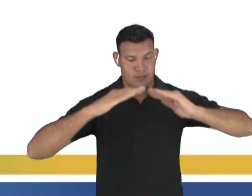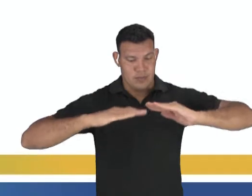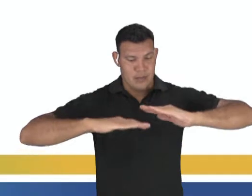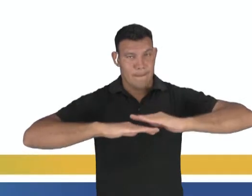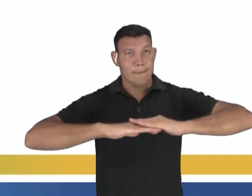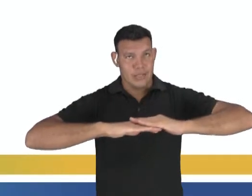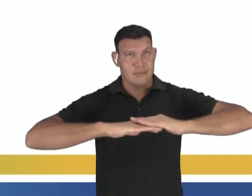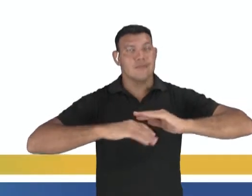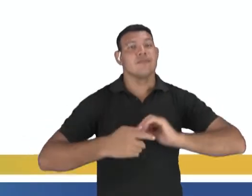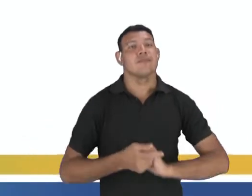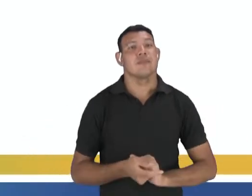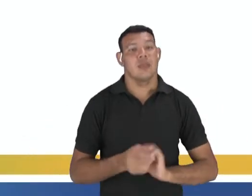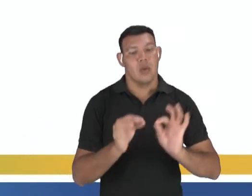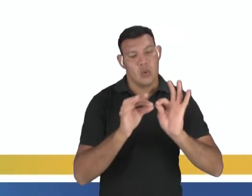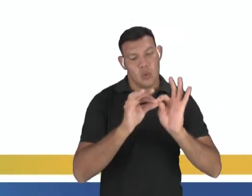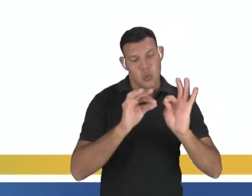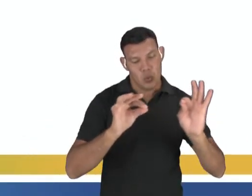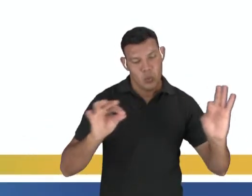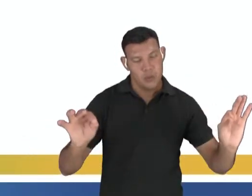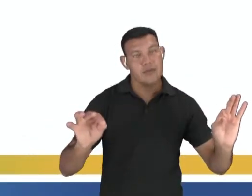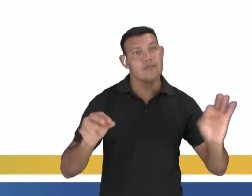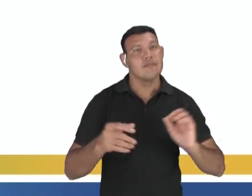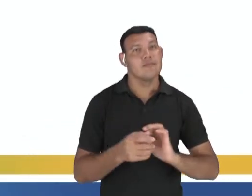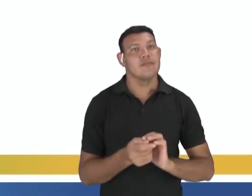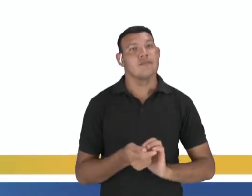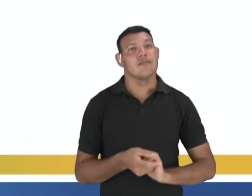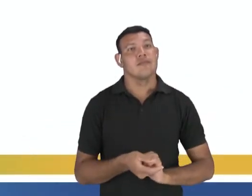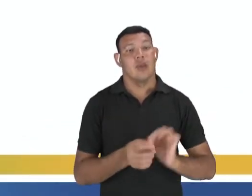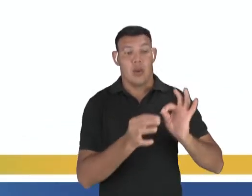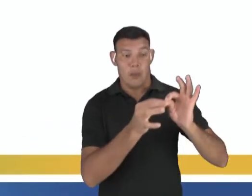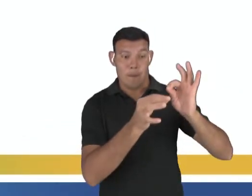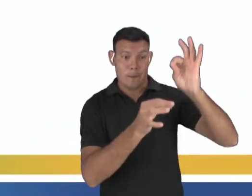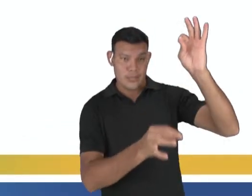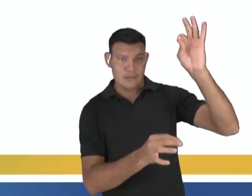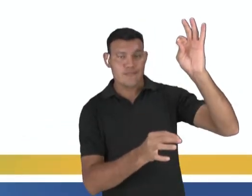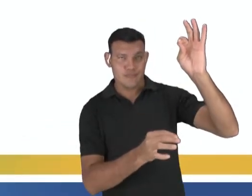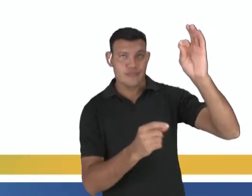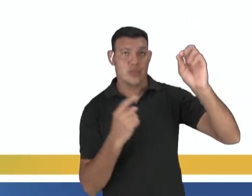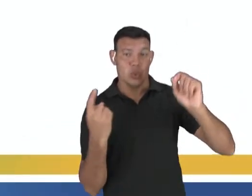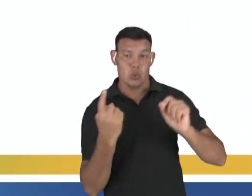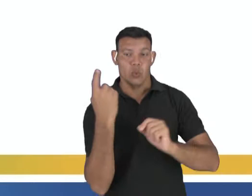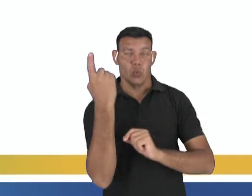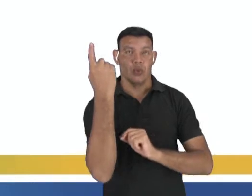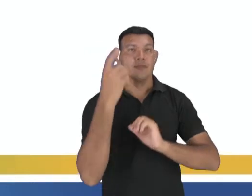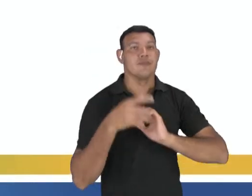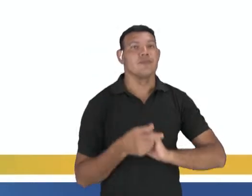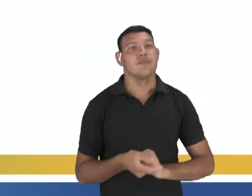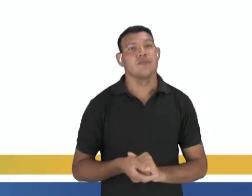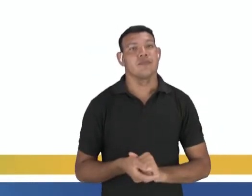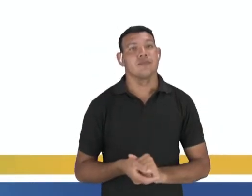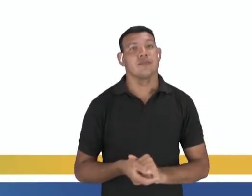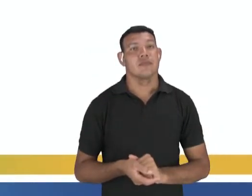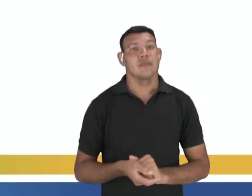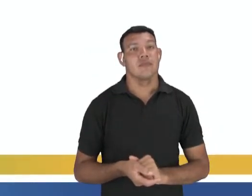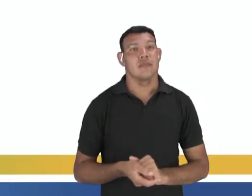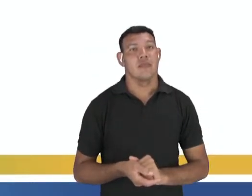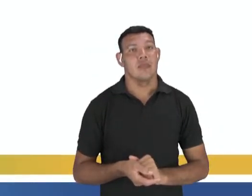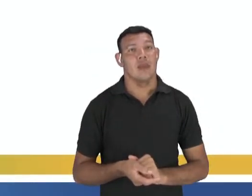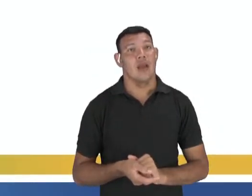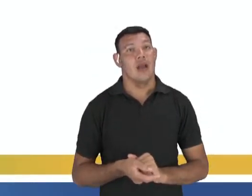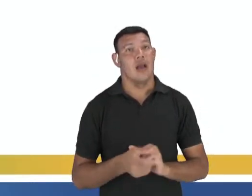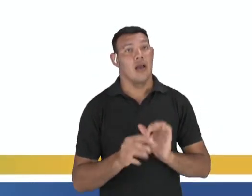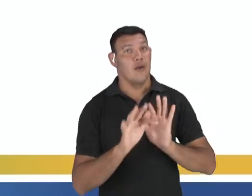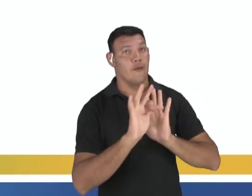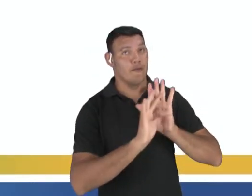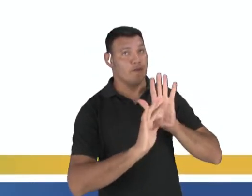base menor. E a distância entre essas bases eu chamo de altura, certinho? Então a fórmula